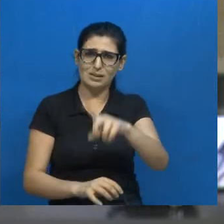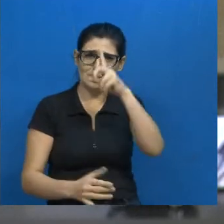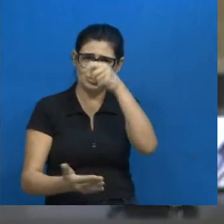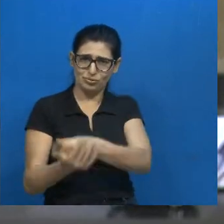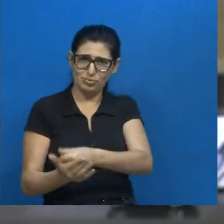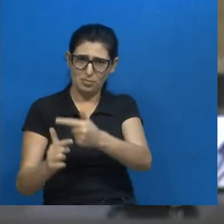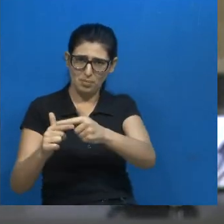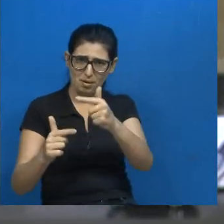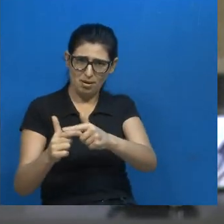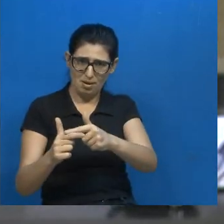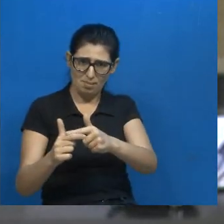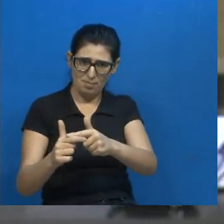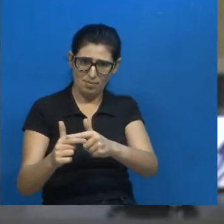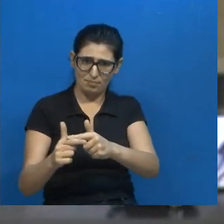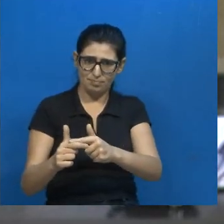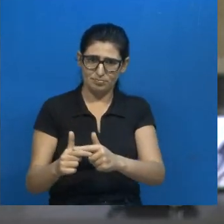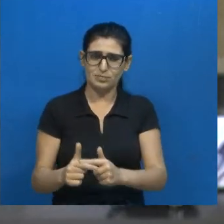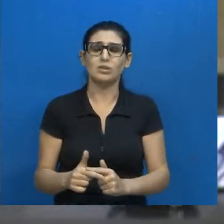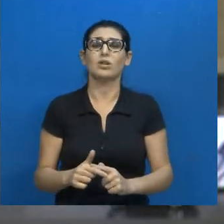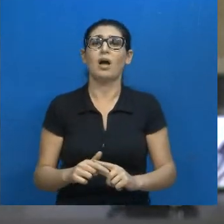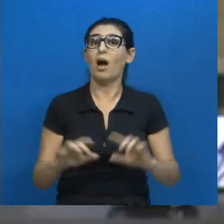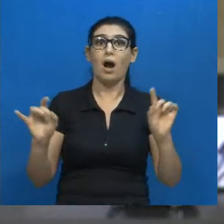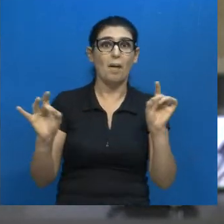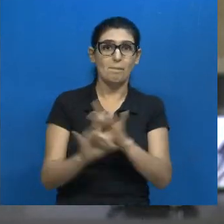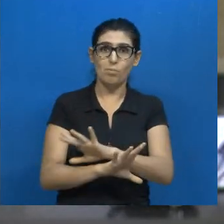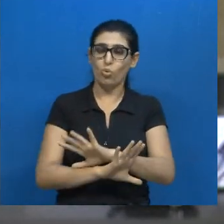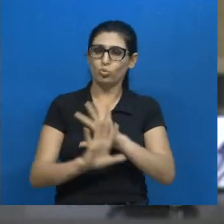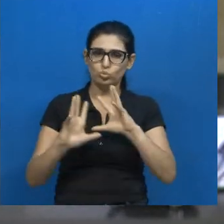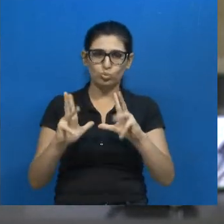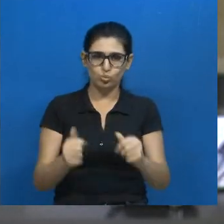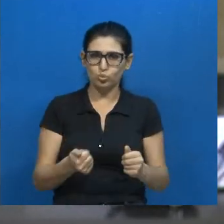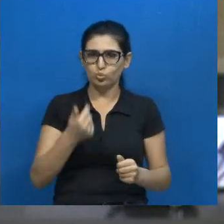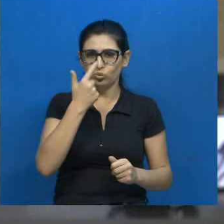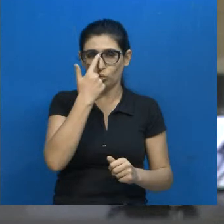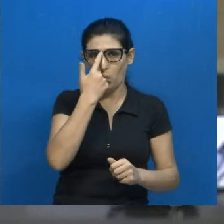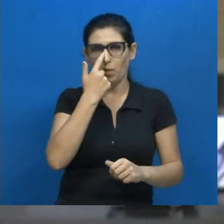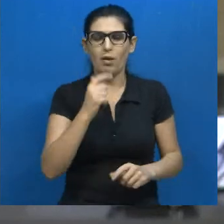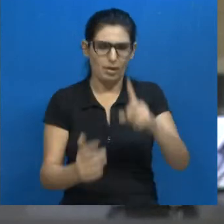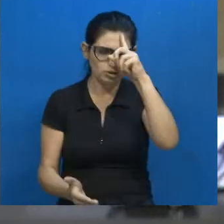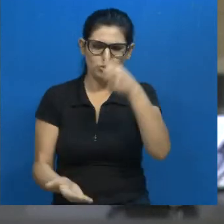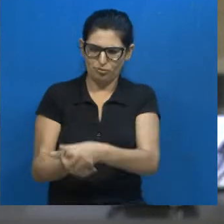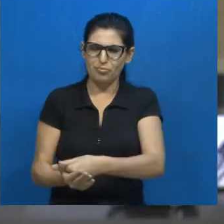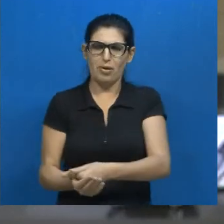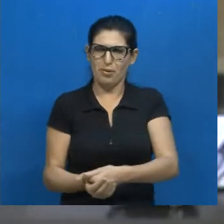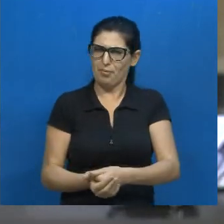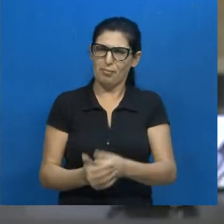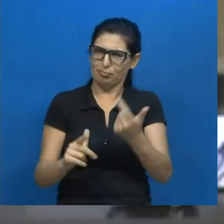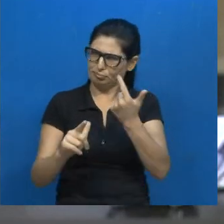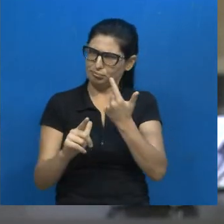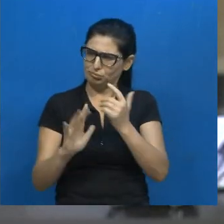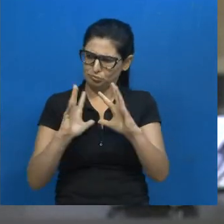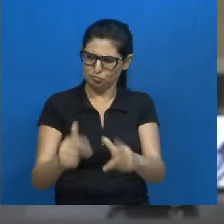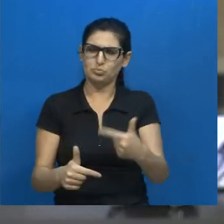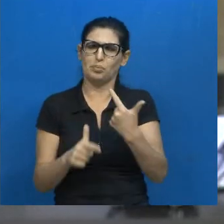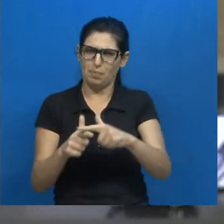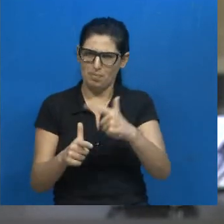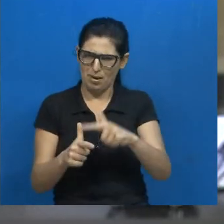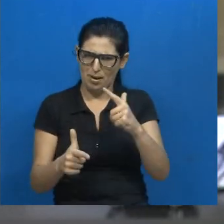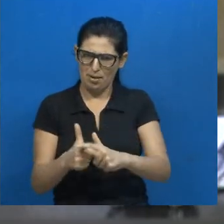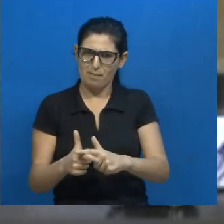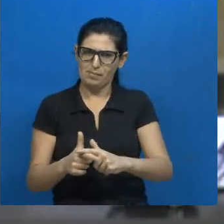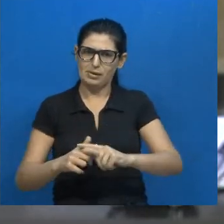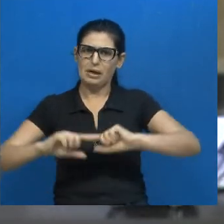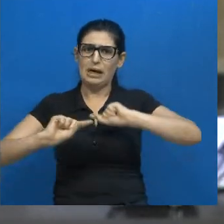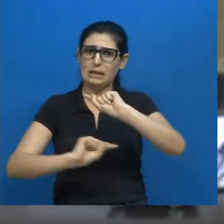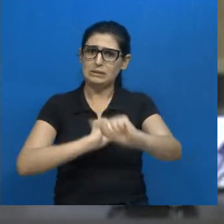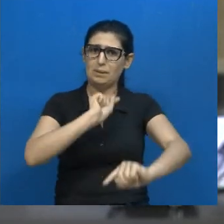conseguimos esgotar todas as possibilidades. Houve a melhora da forma que a gente construiu junto, nós vamos para